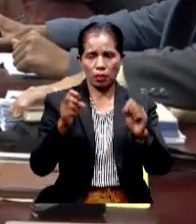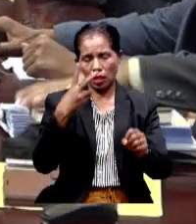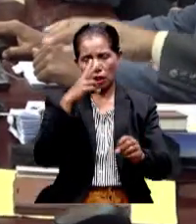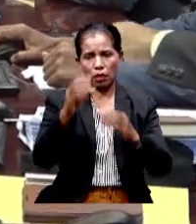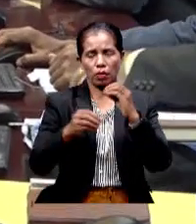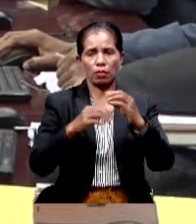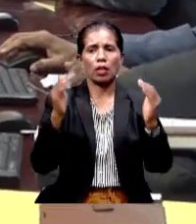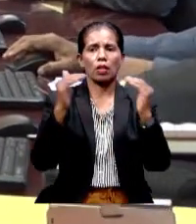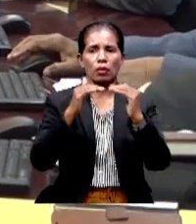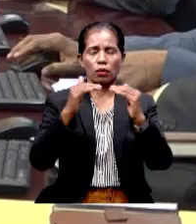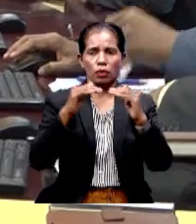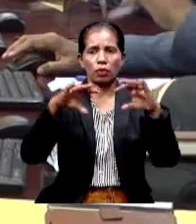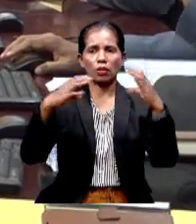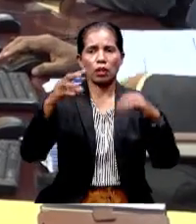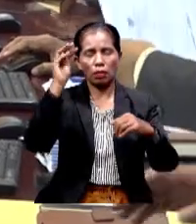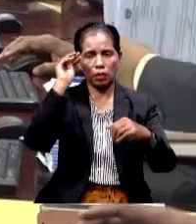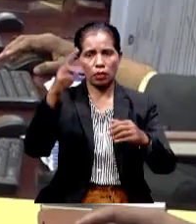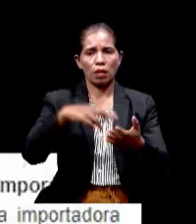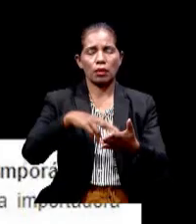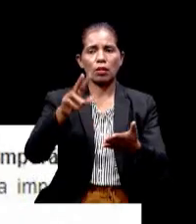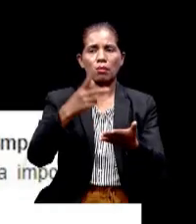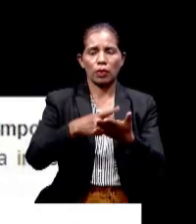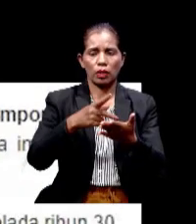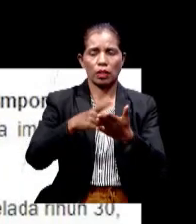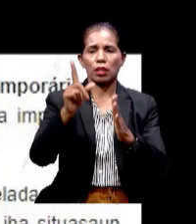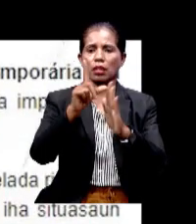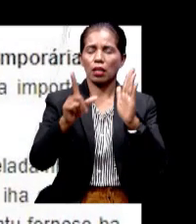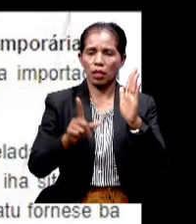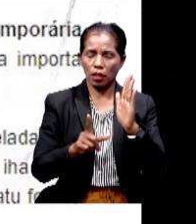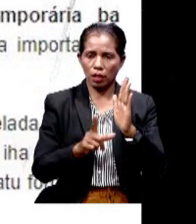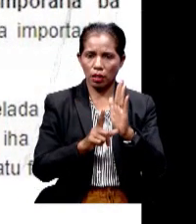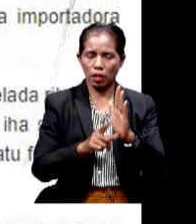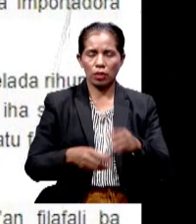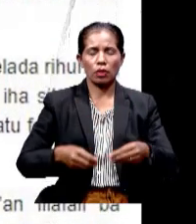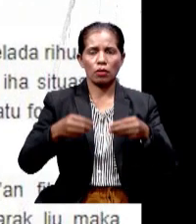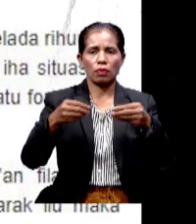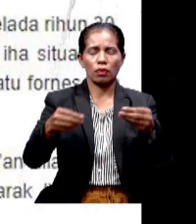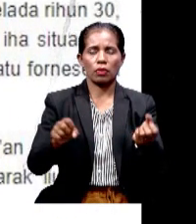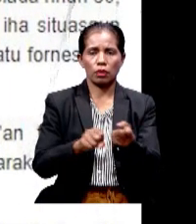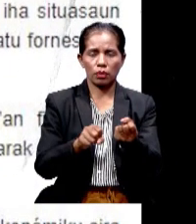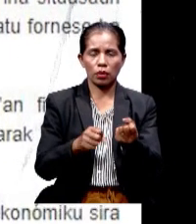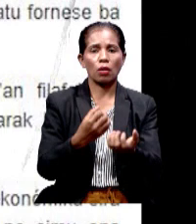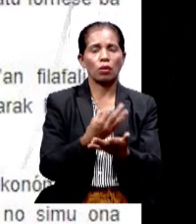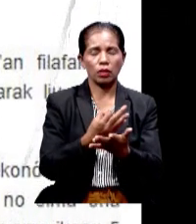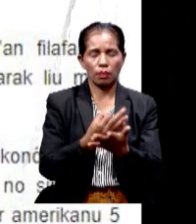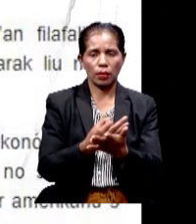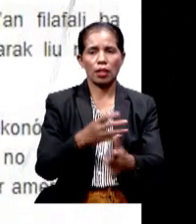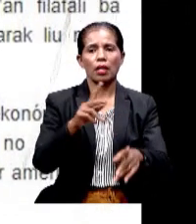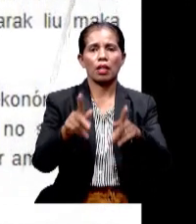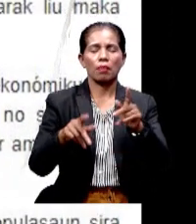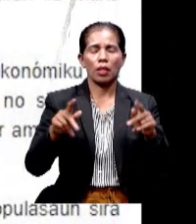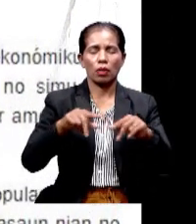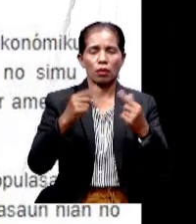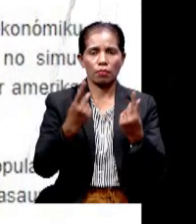husi reunião conselho ministro hori aprova projeto decreto lei ato fo atribuição subsídio pecuniário ba